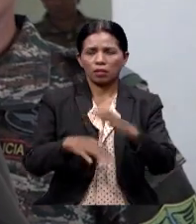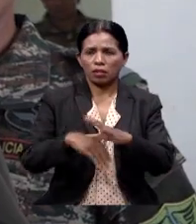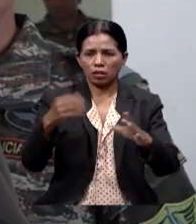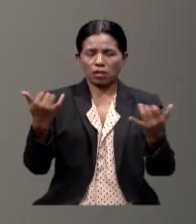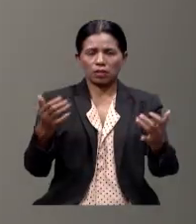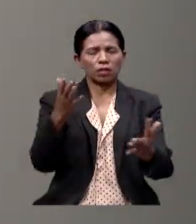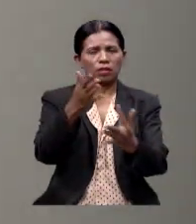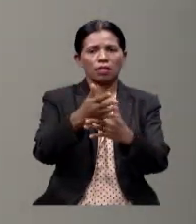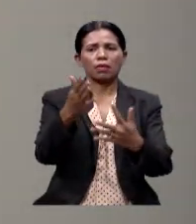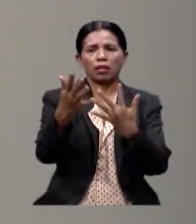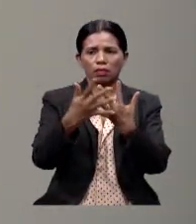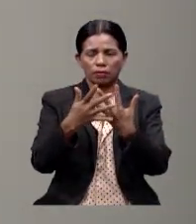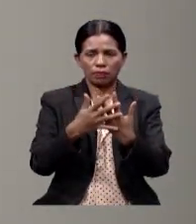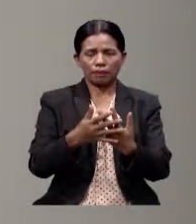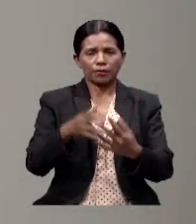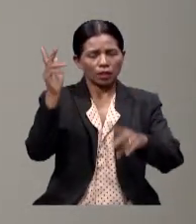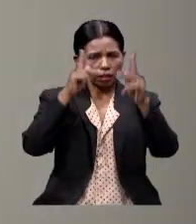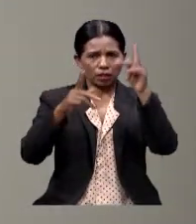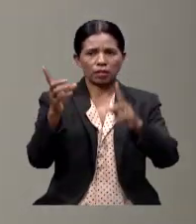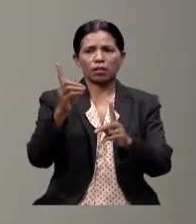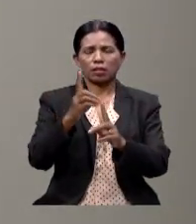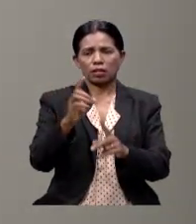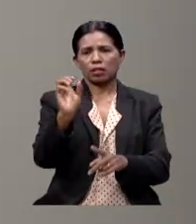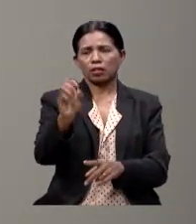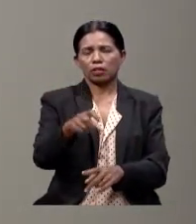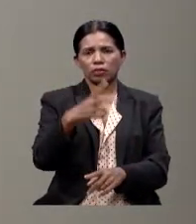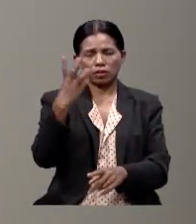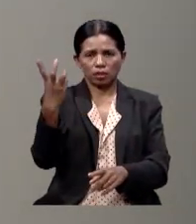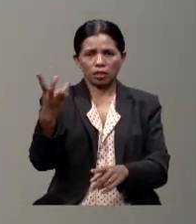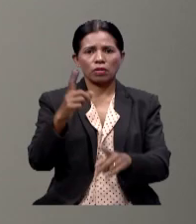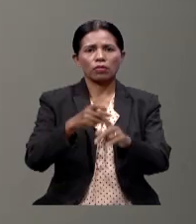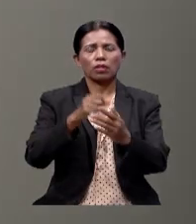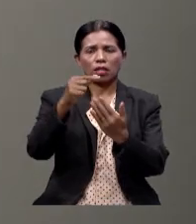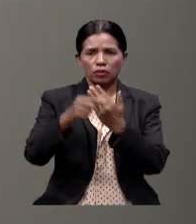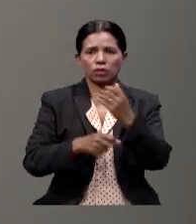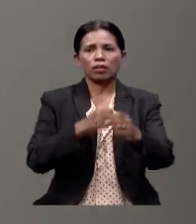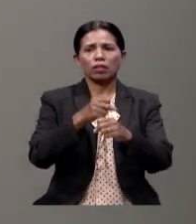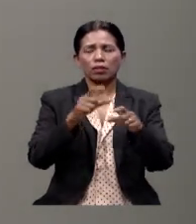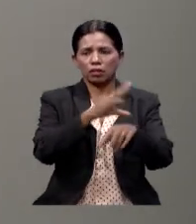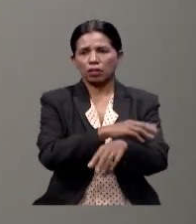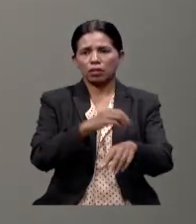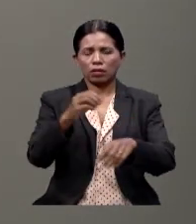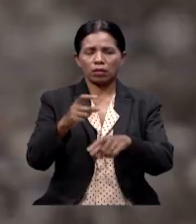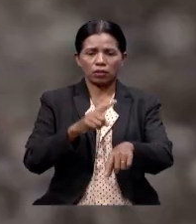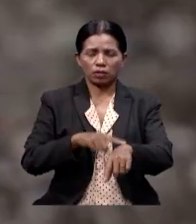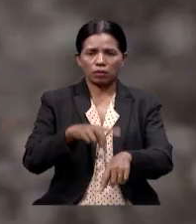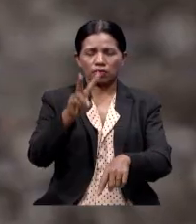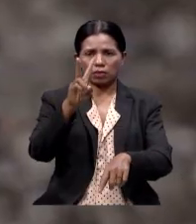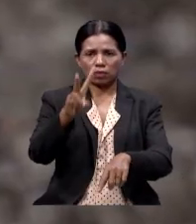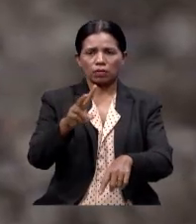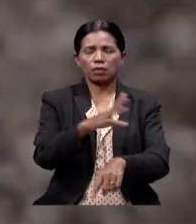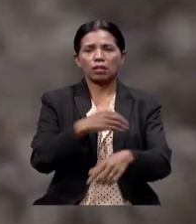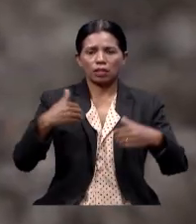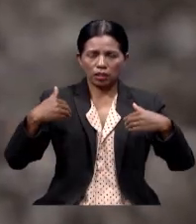lara. Caso ne acontece e loron san lu restinen fulang agustu tinang ne, mais ou menos tu kurua kalang bain hira